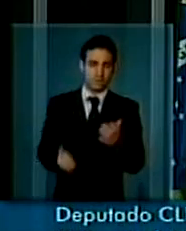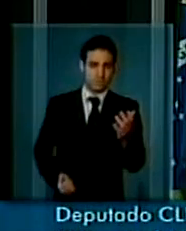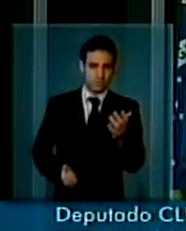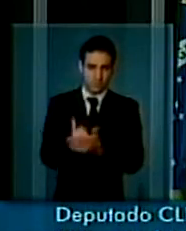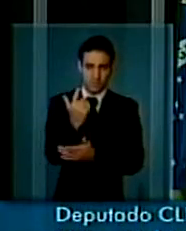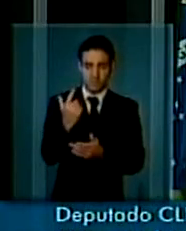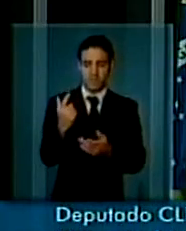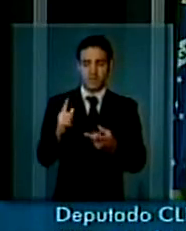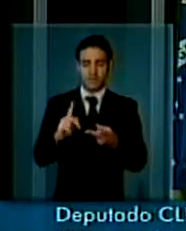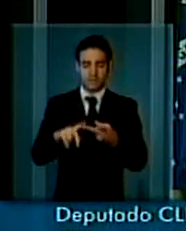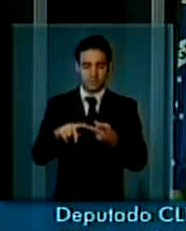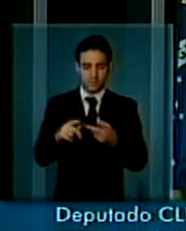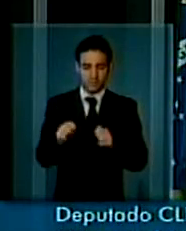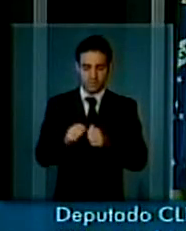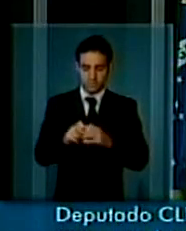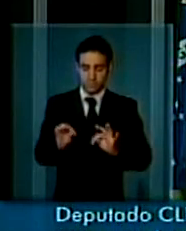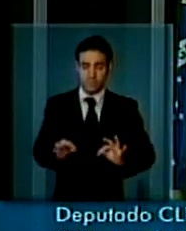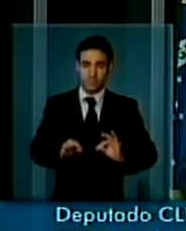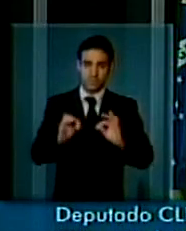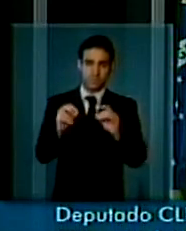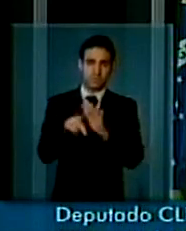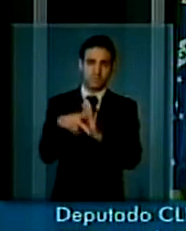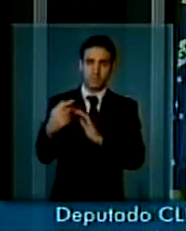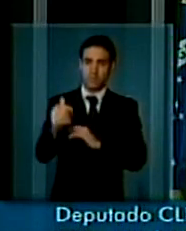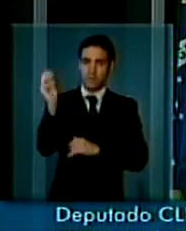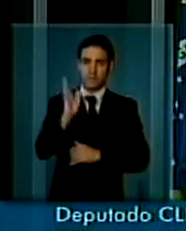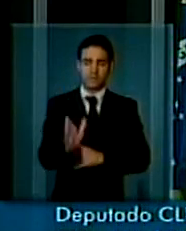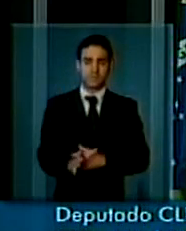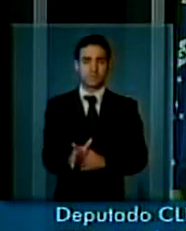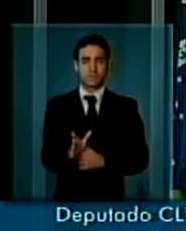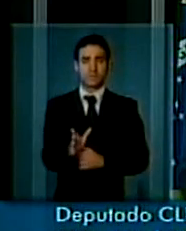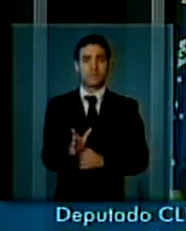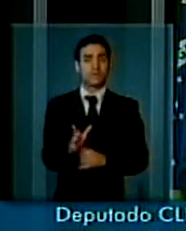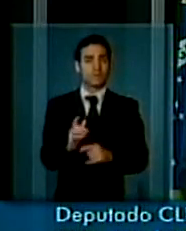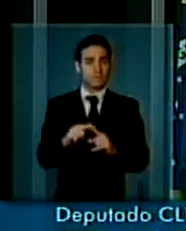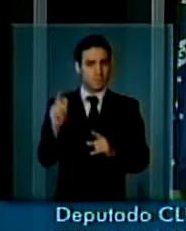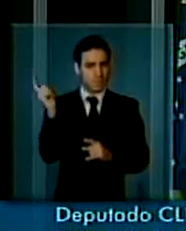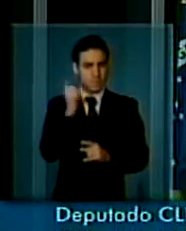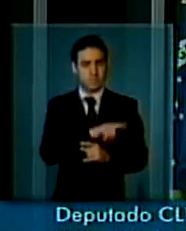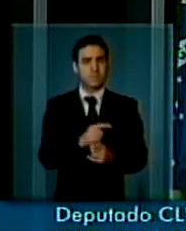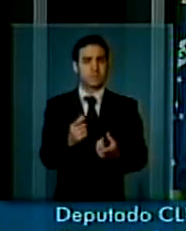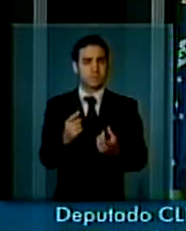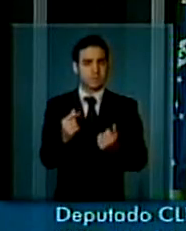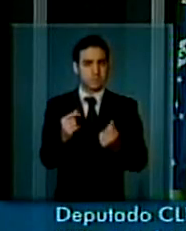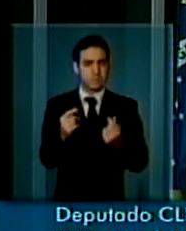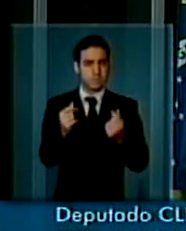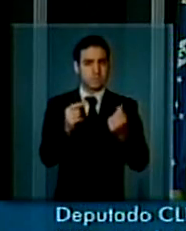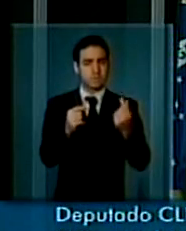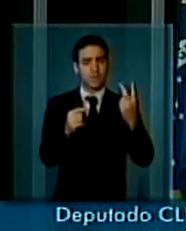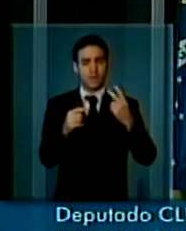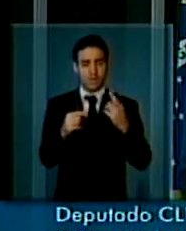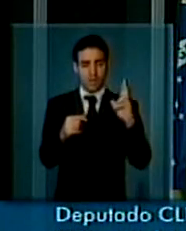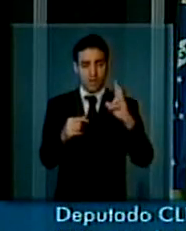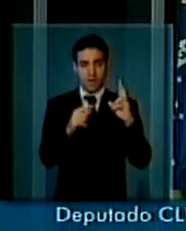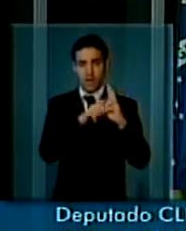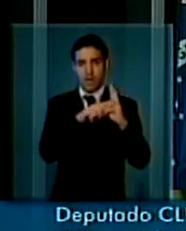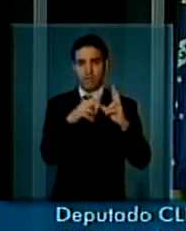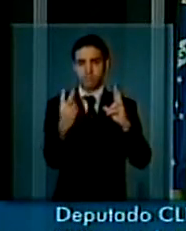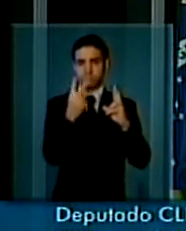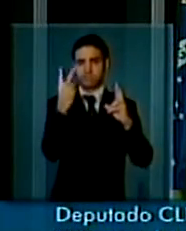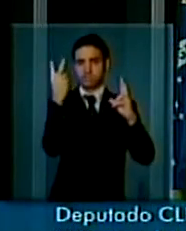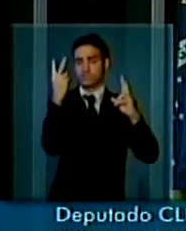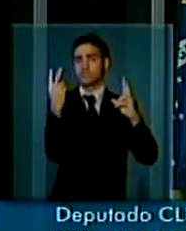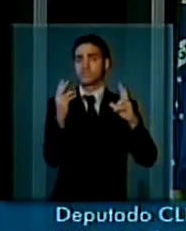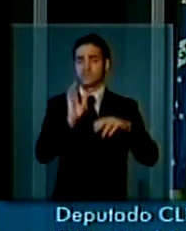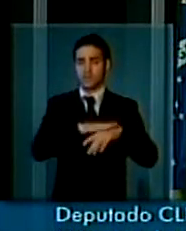e investimento especulativo no Brasil, capitais de curto prazo, ganhavam com a sobrevalorização do real,